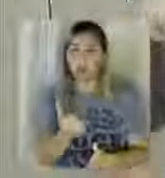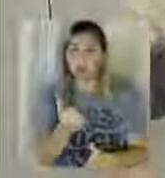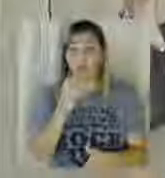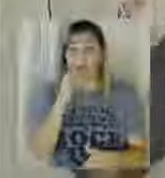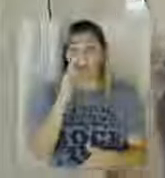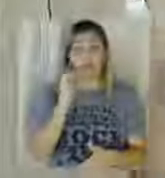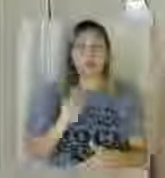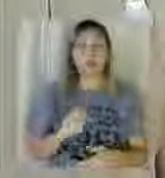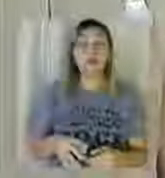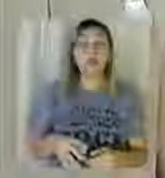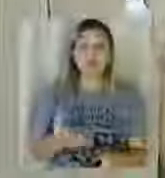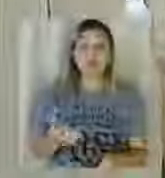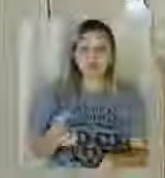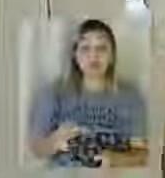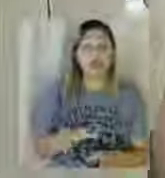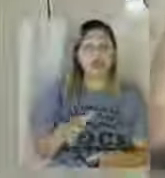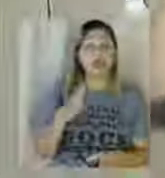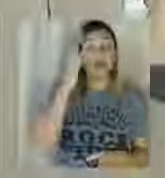estão falando?